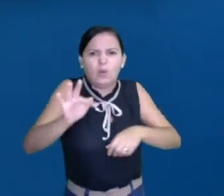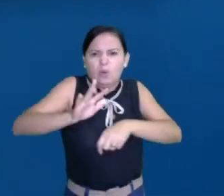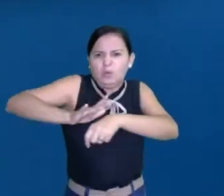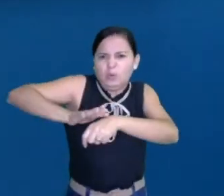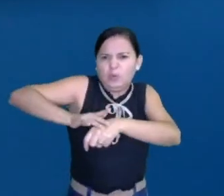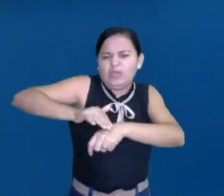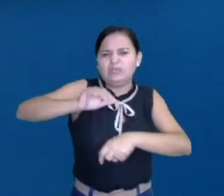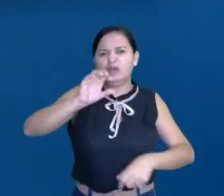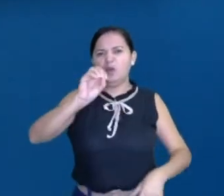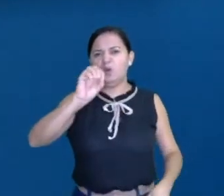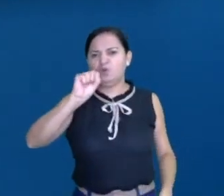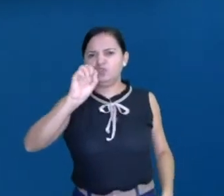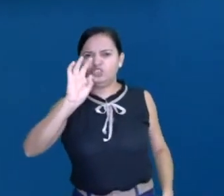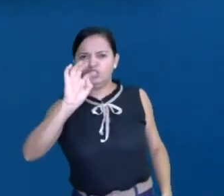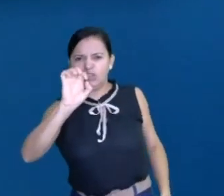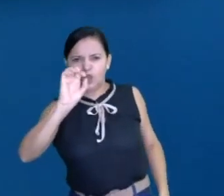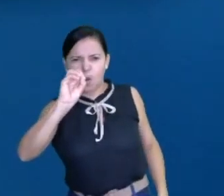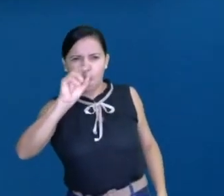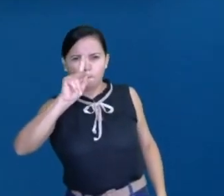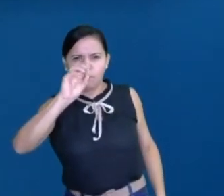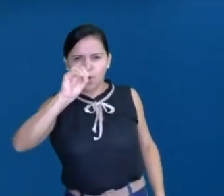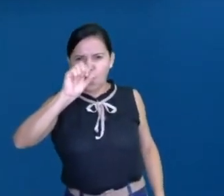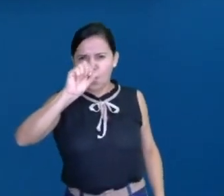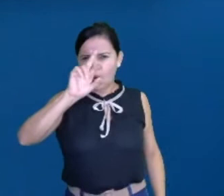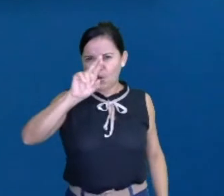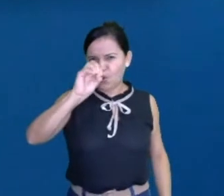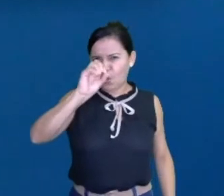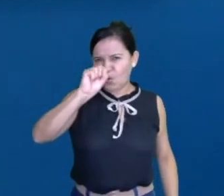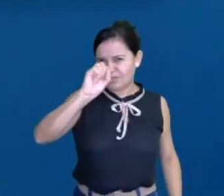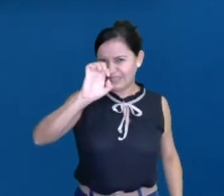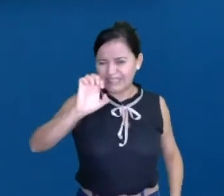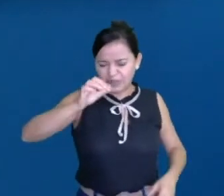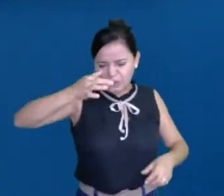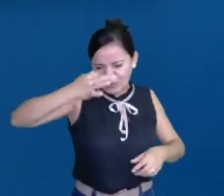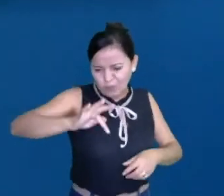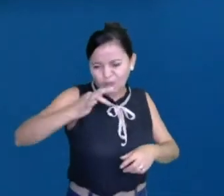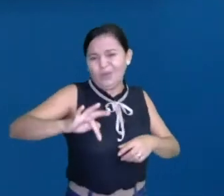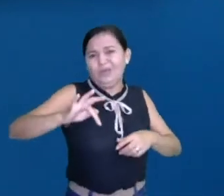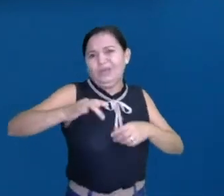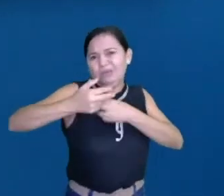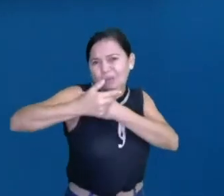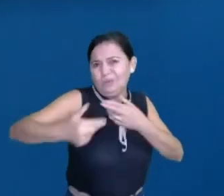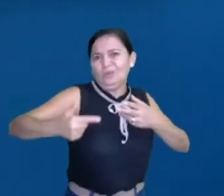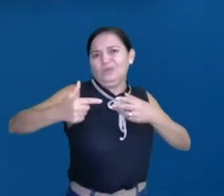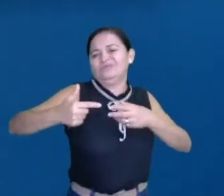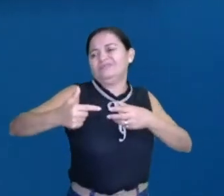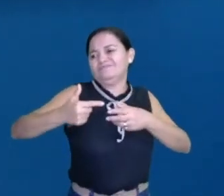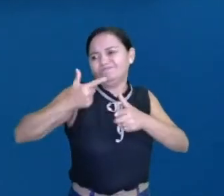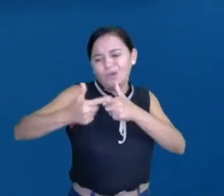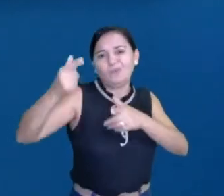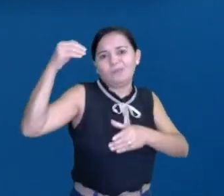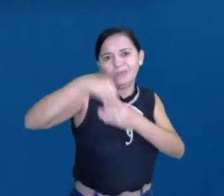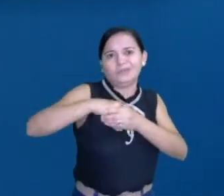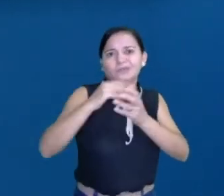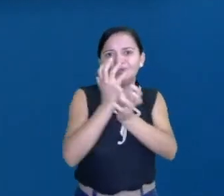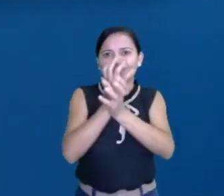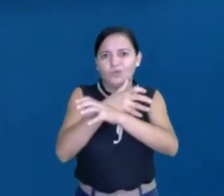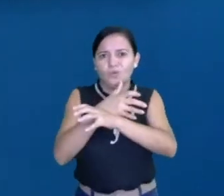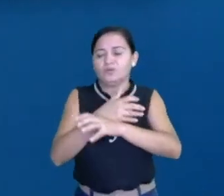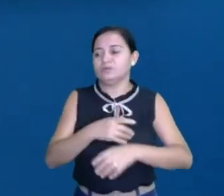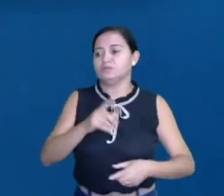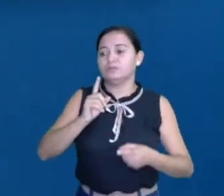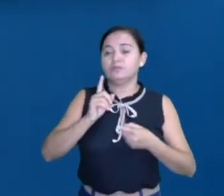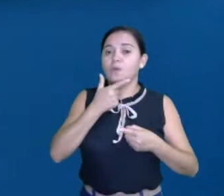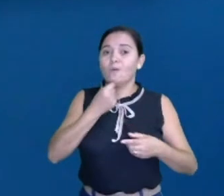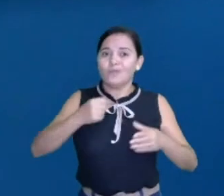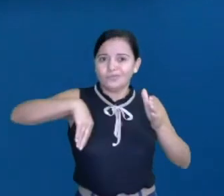osteoporose. Às vezes temos outras fraturas, por exemplo, um jogador rompe um ligamento de uma articulação. Um